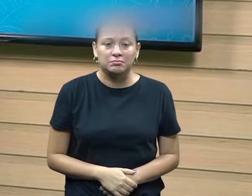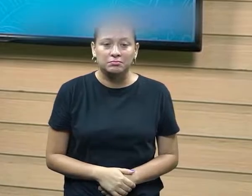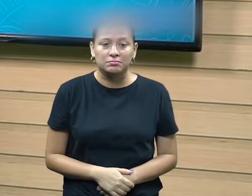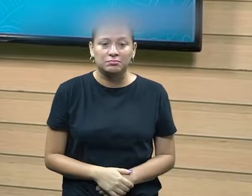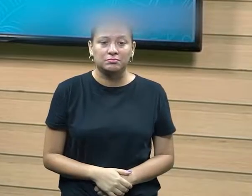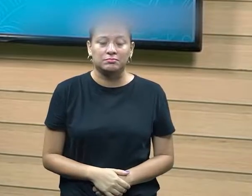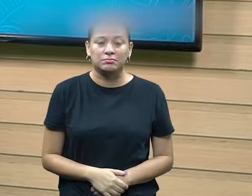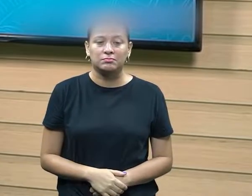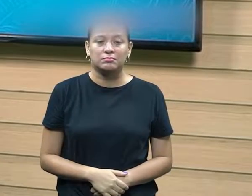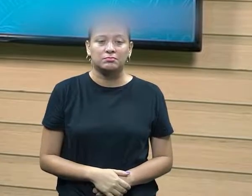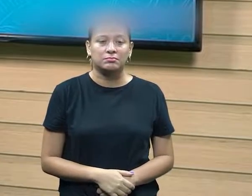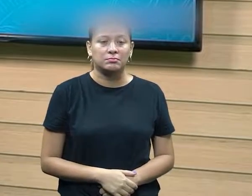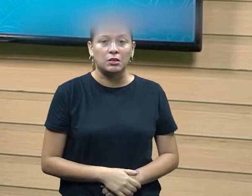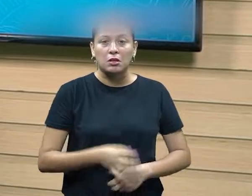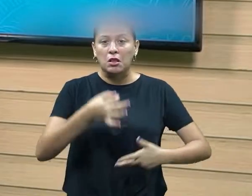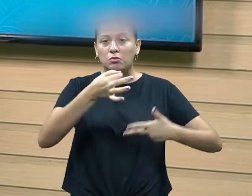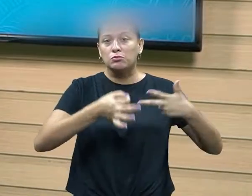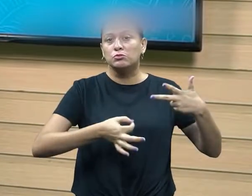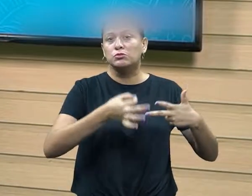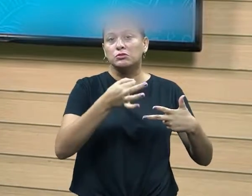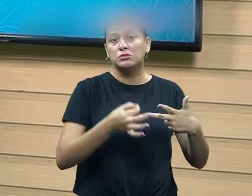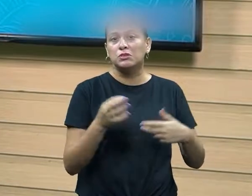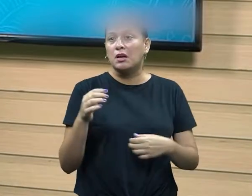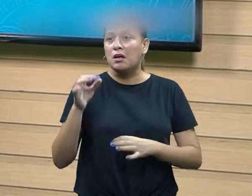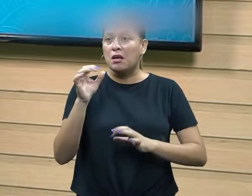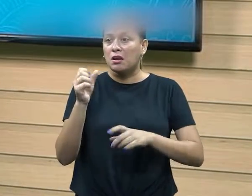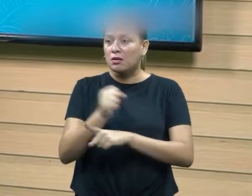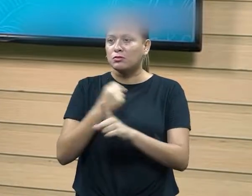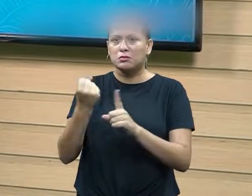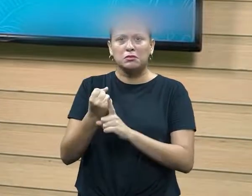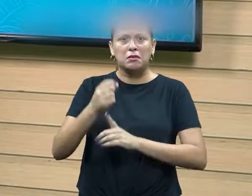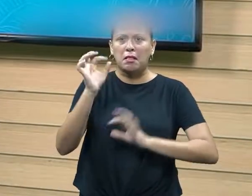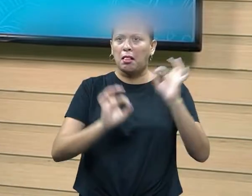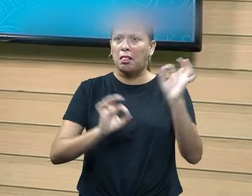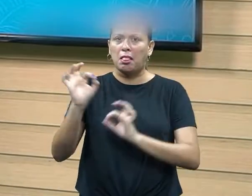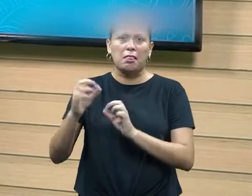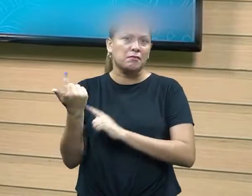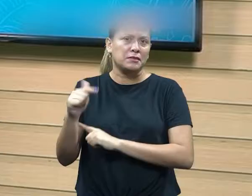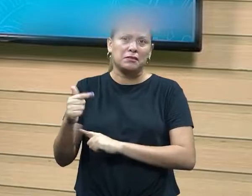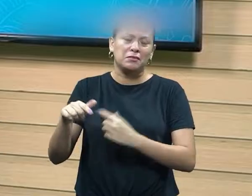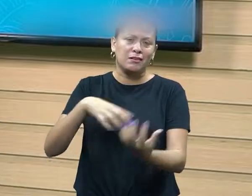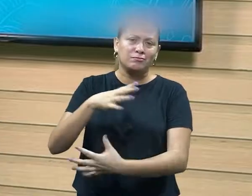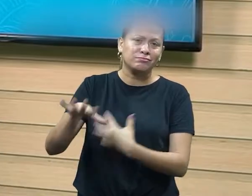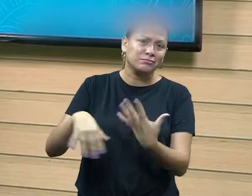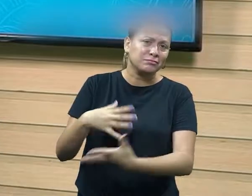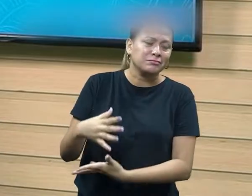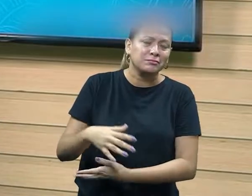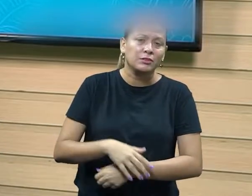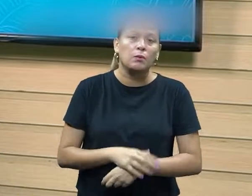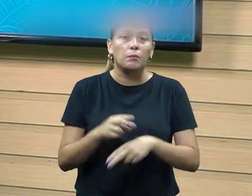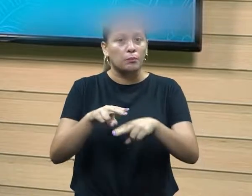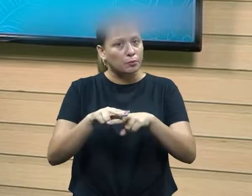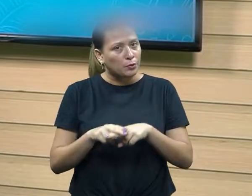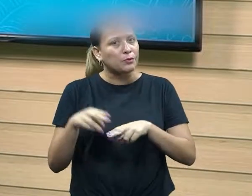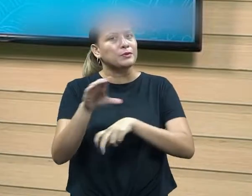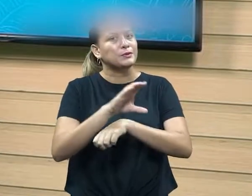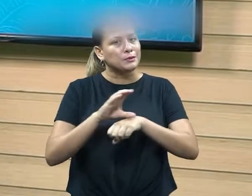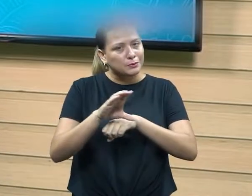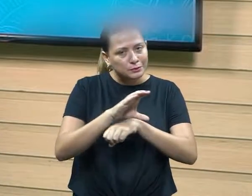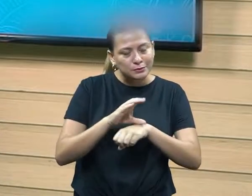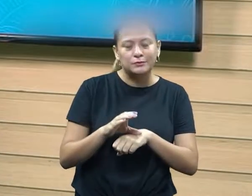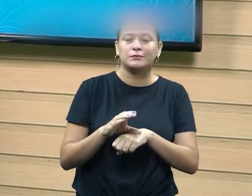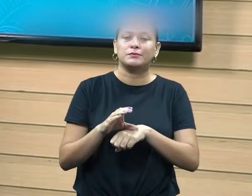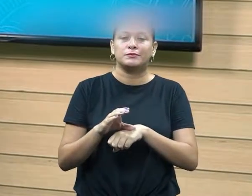vem para o judiciário, a gente seria um descontrole dentro da nossa sociedade. E por isso que a gente tem a nossa Constituição, né?